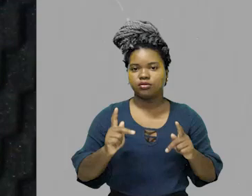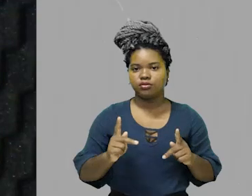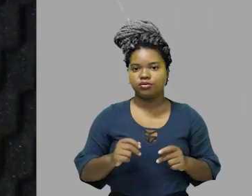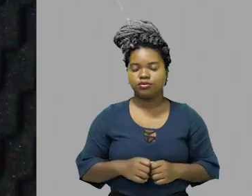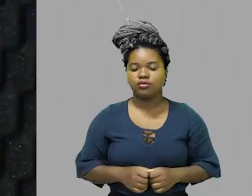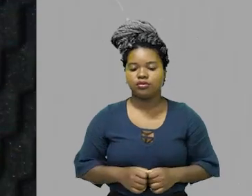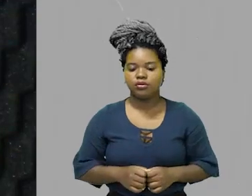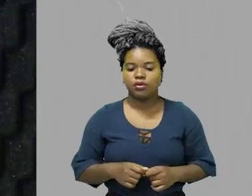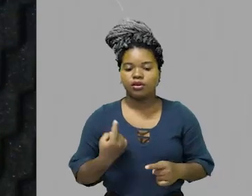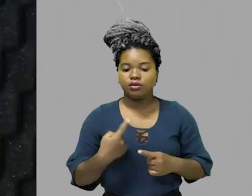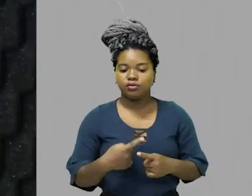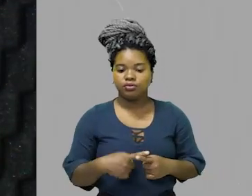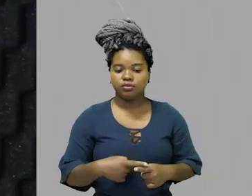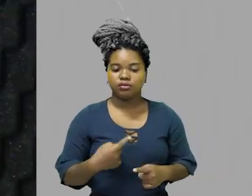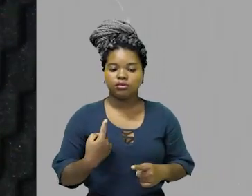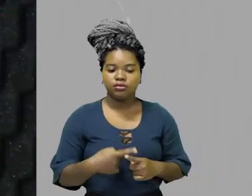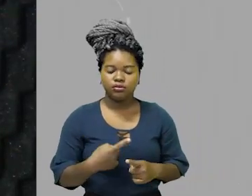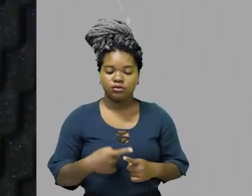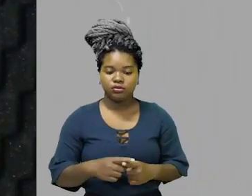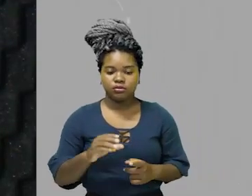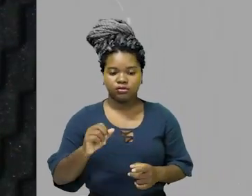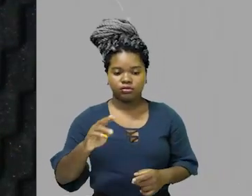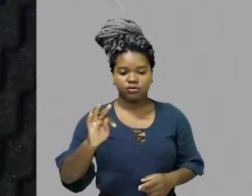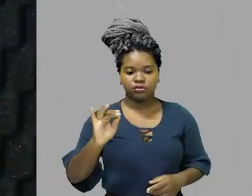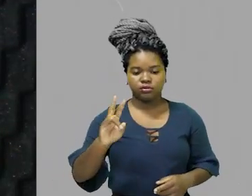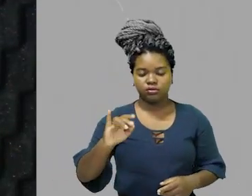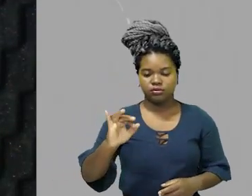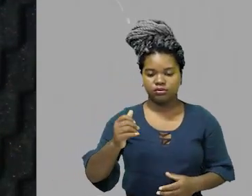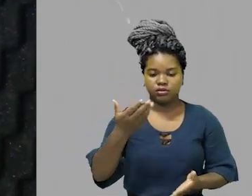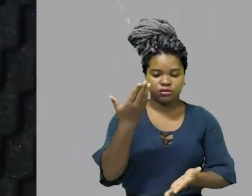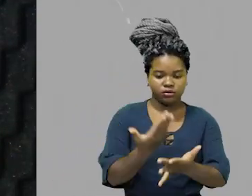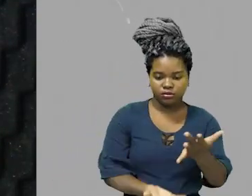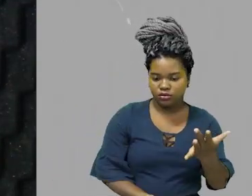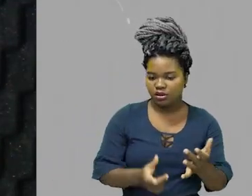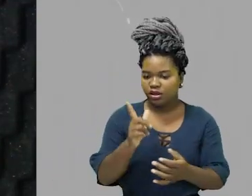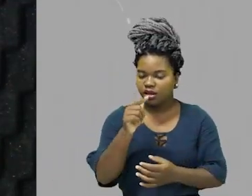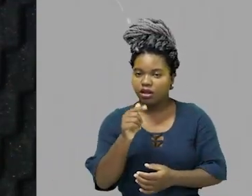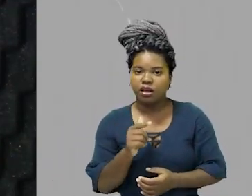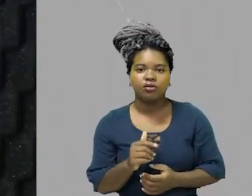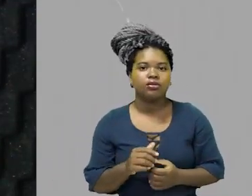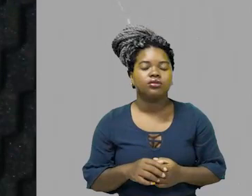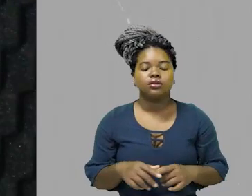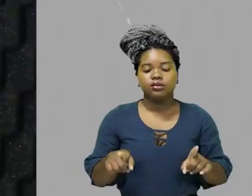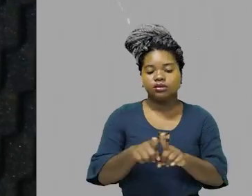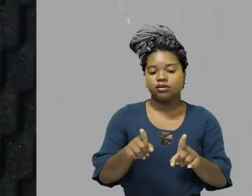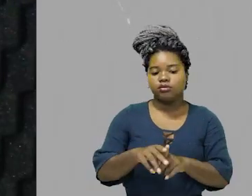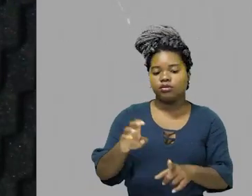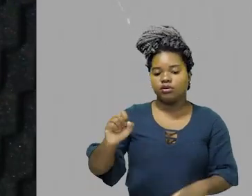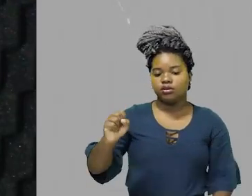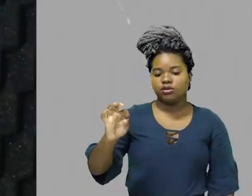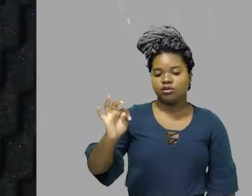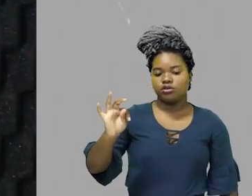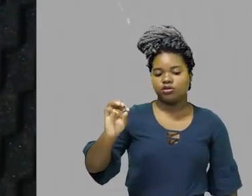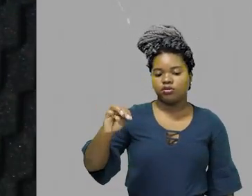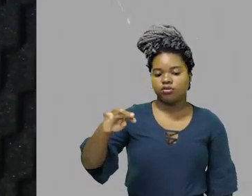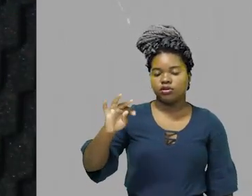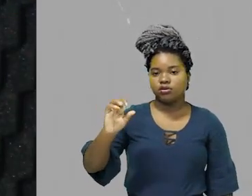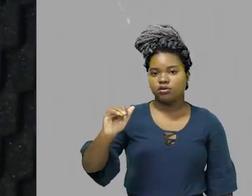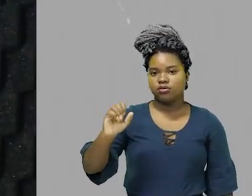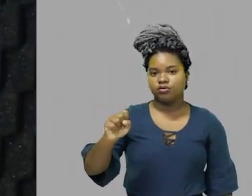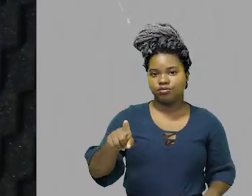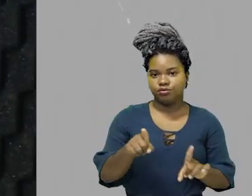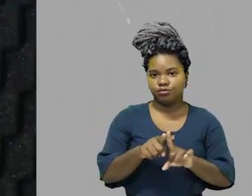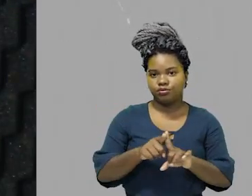A cutícula ajuda a não perder a água facilmente, né? Os estômatos também. Agora, andando aqui nessa